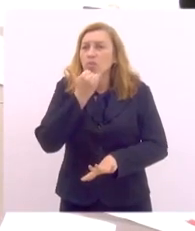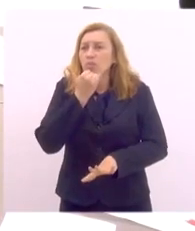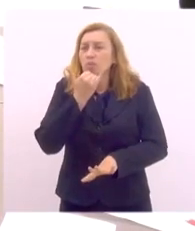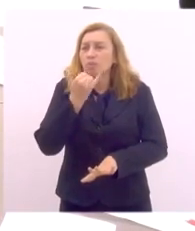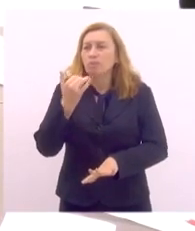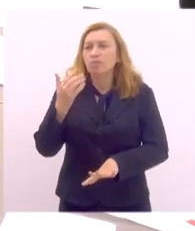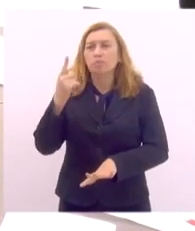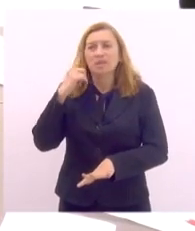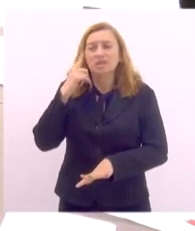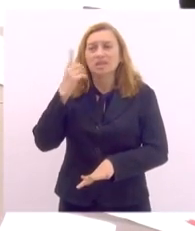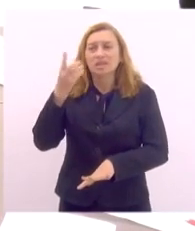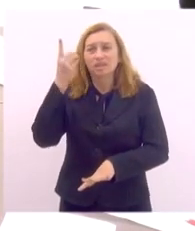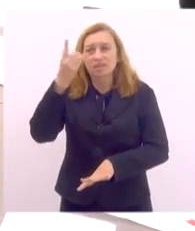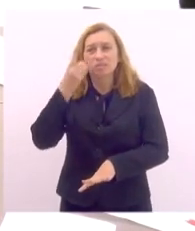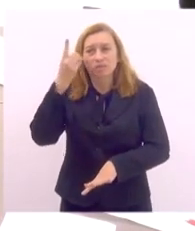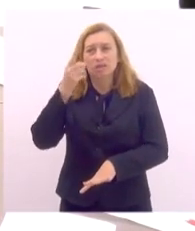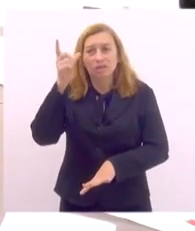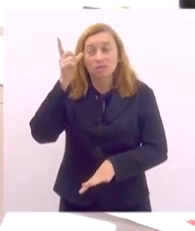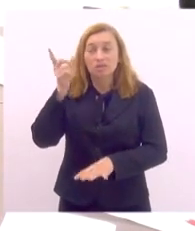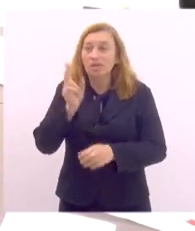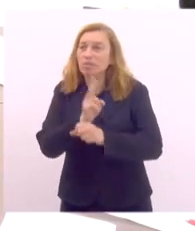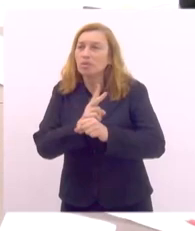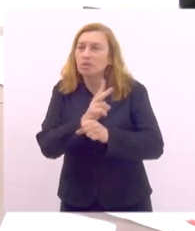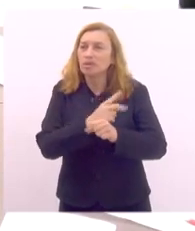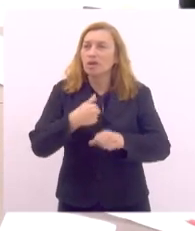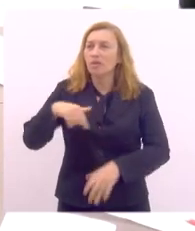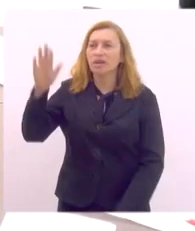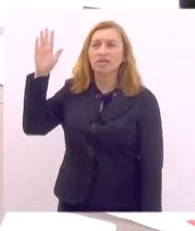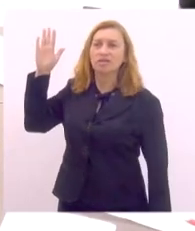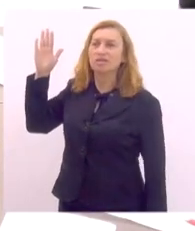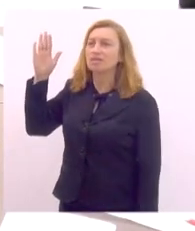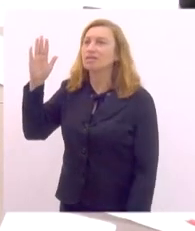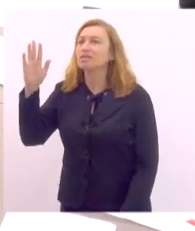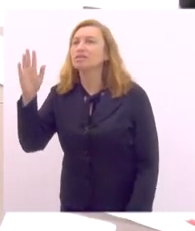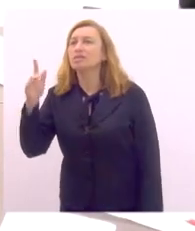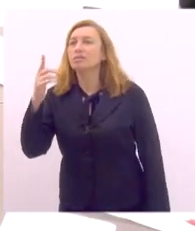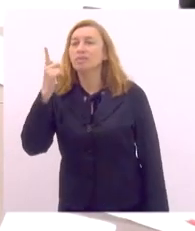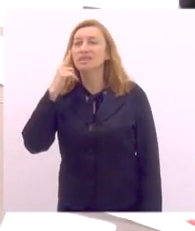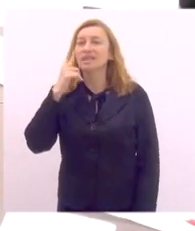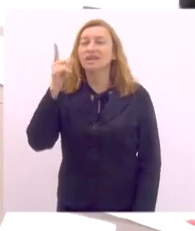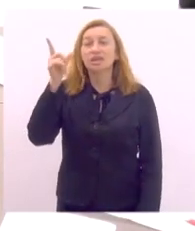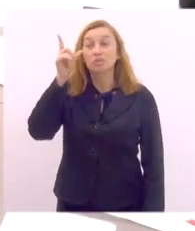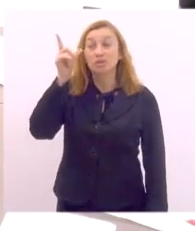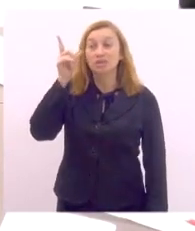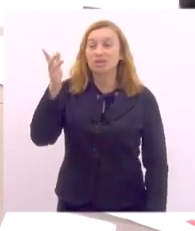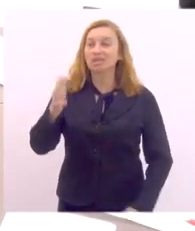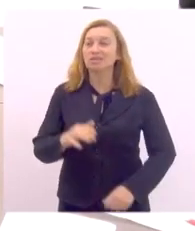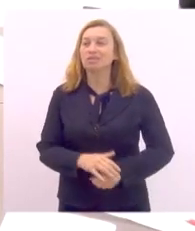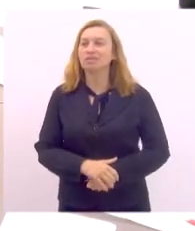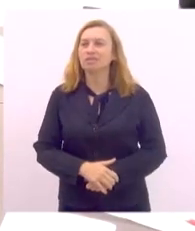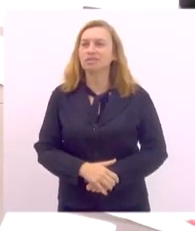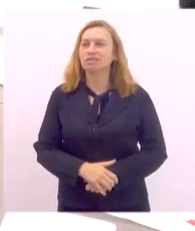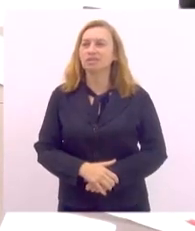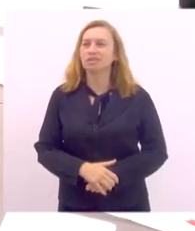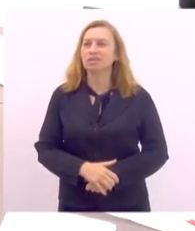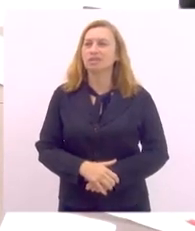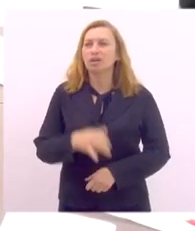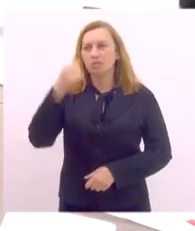Lucinha. Renata, é. Juro, perdão. Está procurando ela. Estou aqui. Eu pensei que era a Lucinha. É que eu presidente. Gostaria de Boitatá e da cara cheia